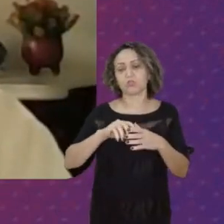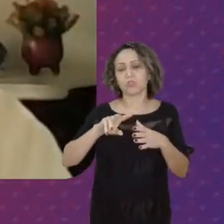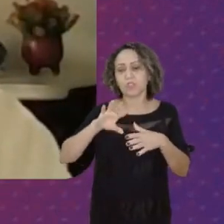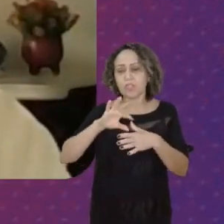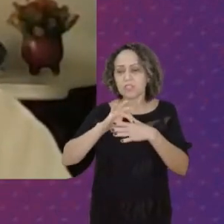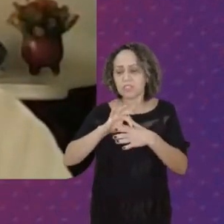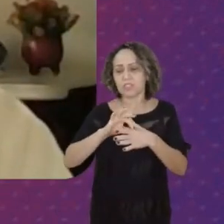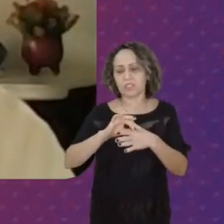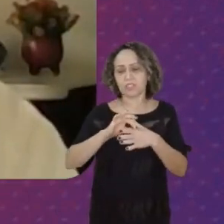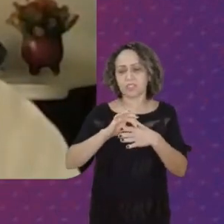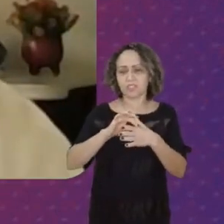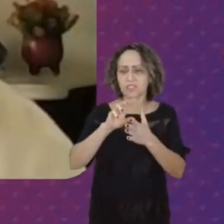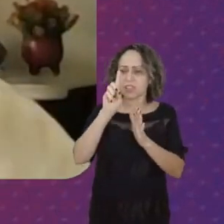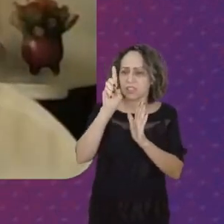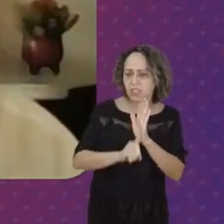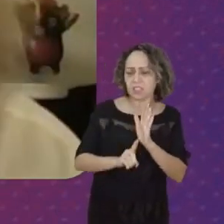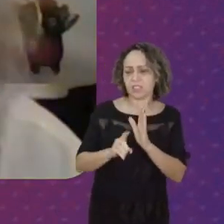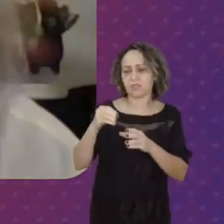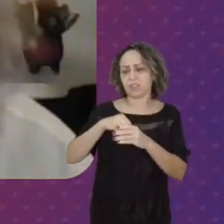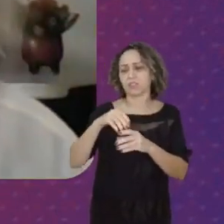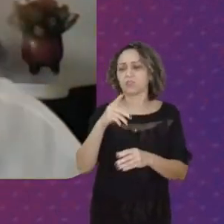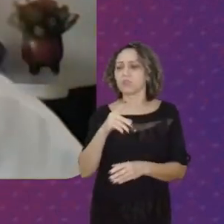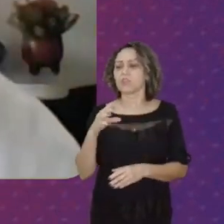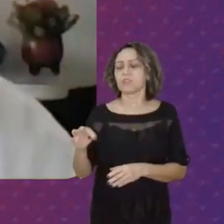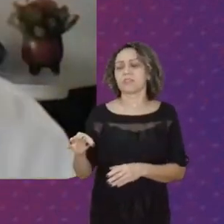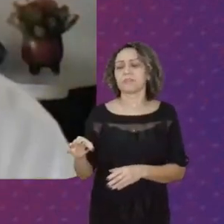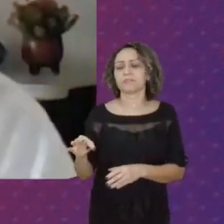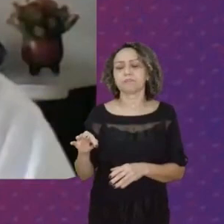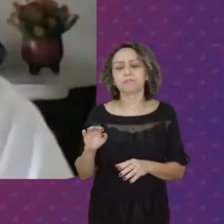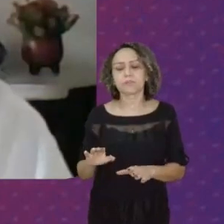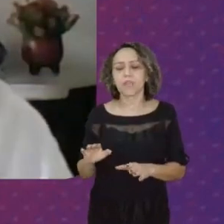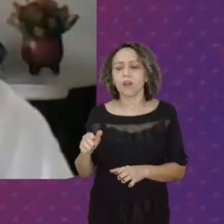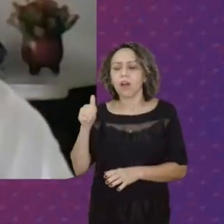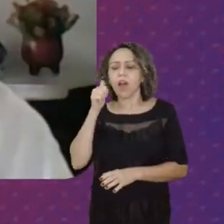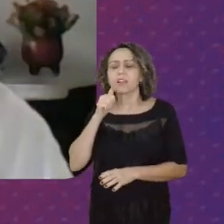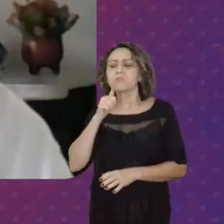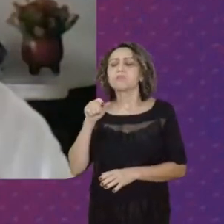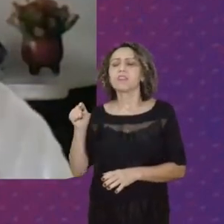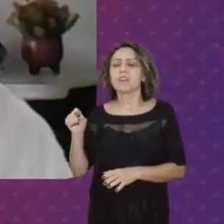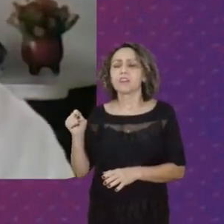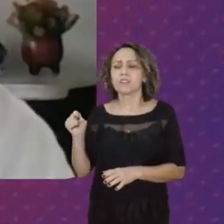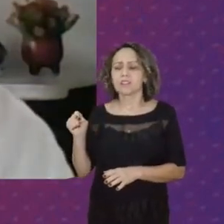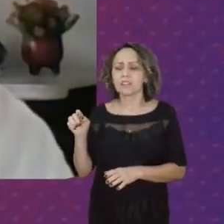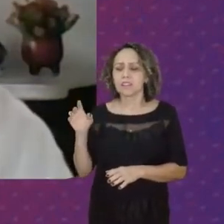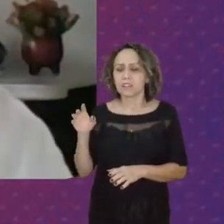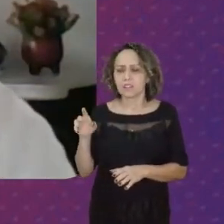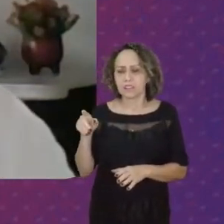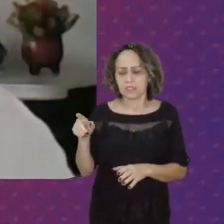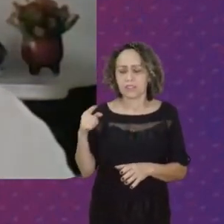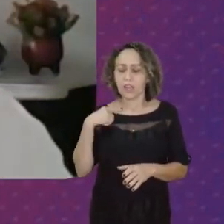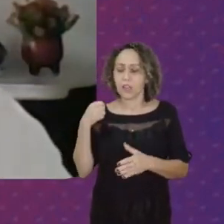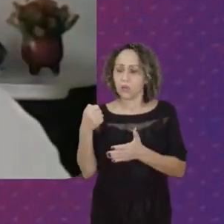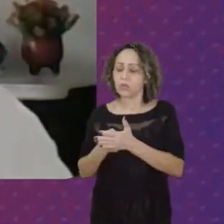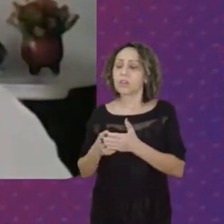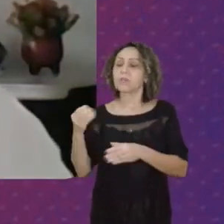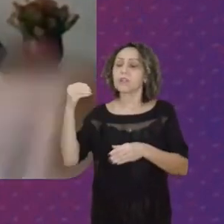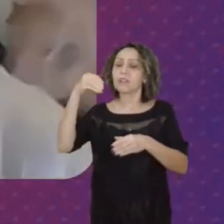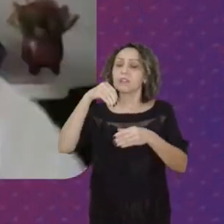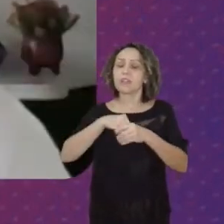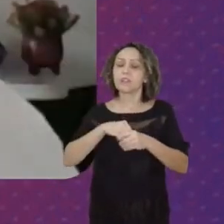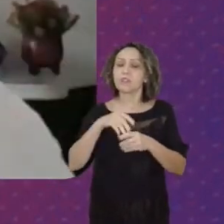das mulheres, a estrutura de poder no partido não